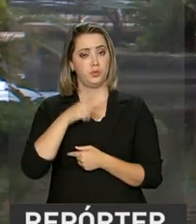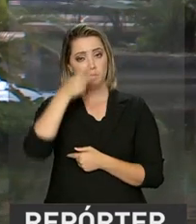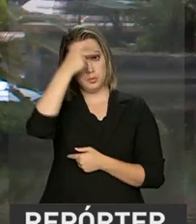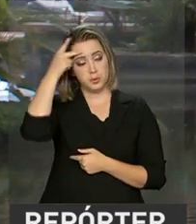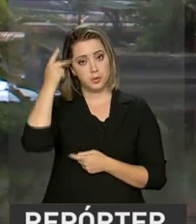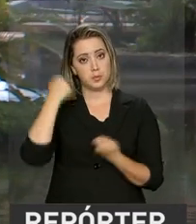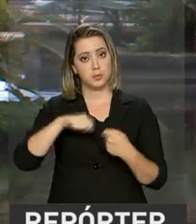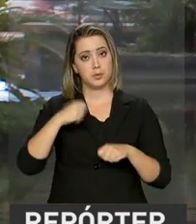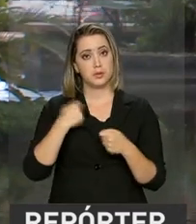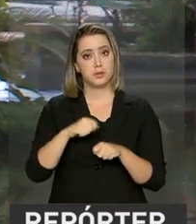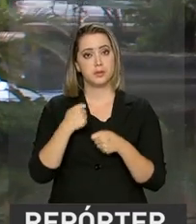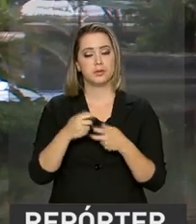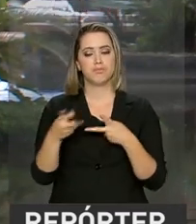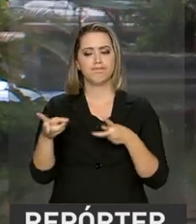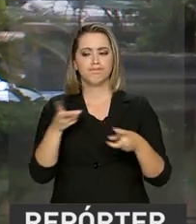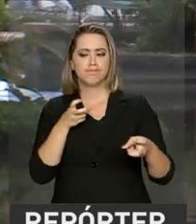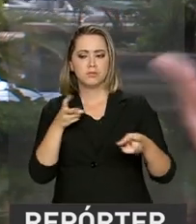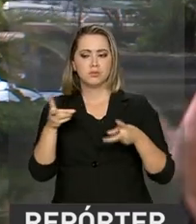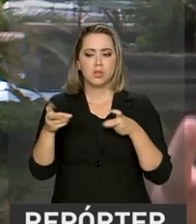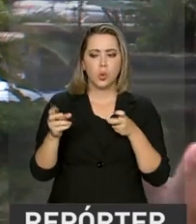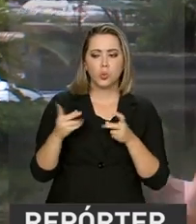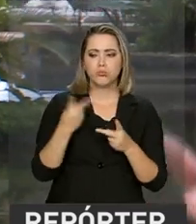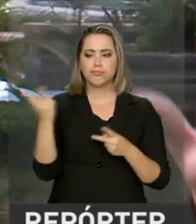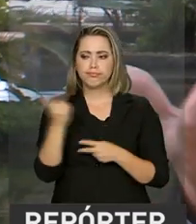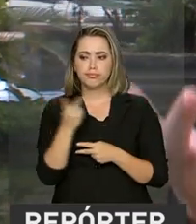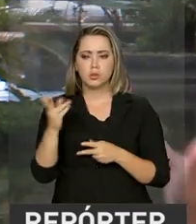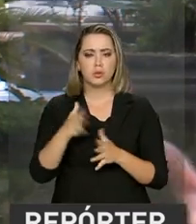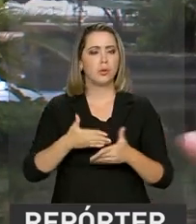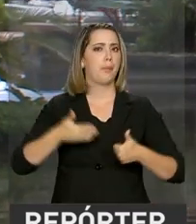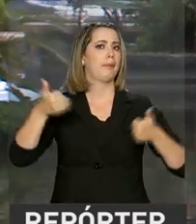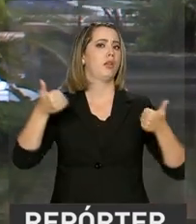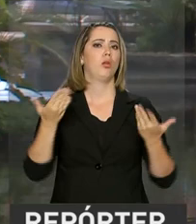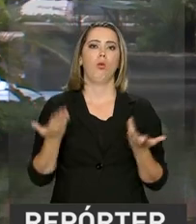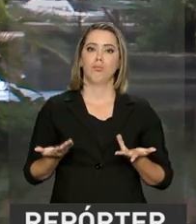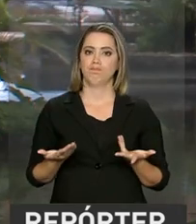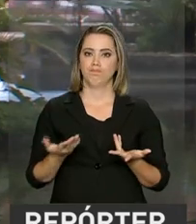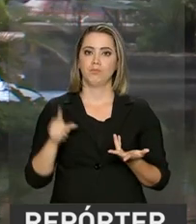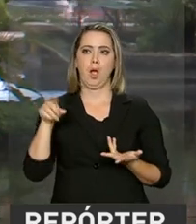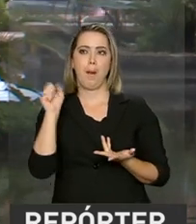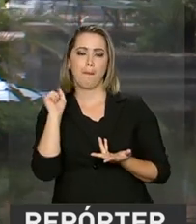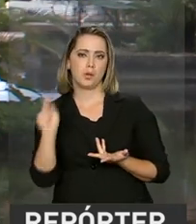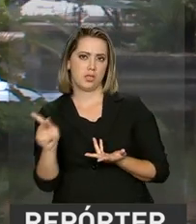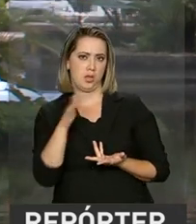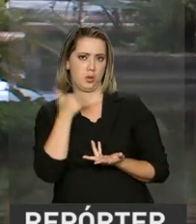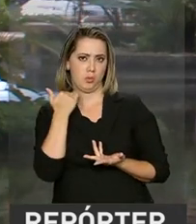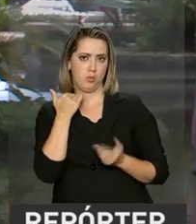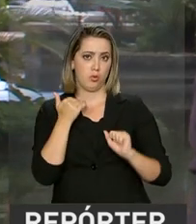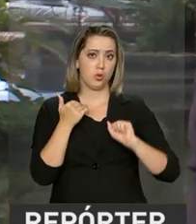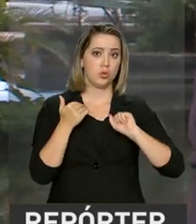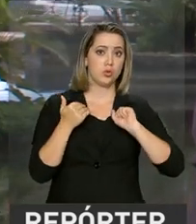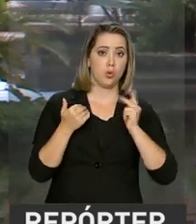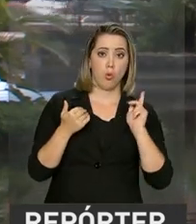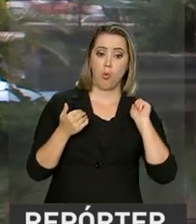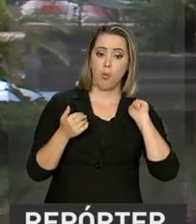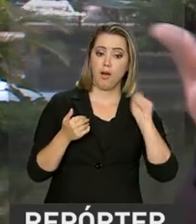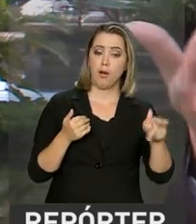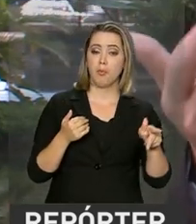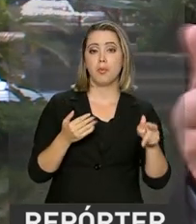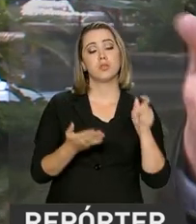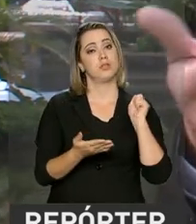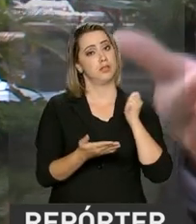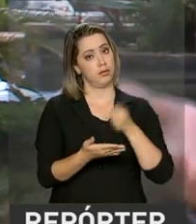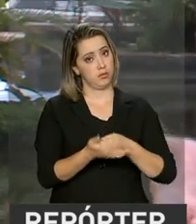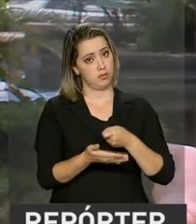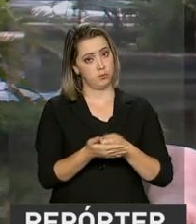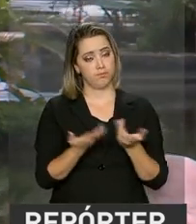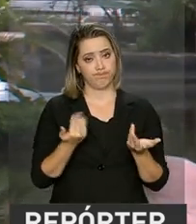trabalhador precisará avaliar qual dos dois benefícios é o mais vantajoso, se a aposentadoria, uma vez preenchidos os requisitos, ou se